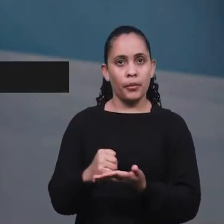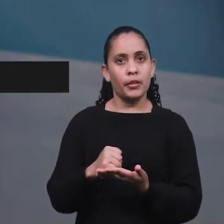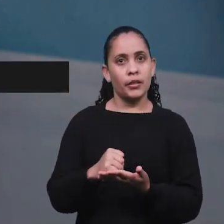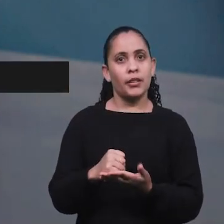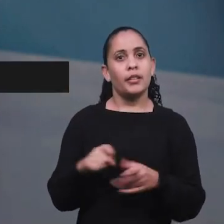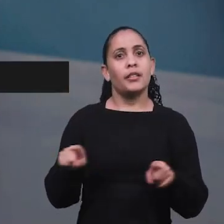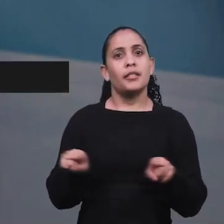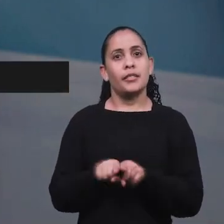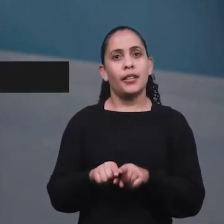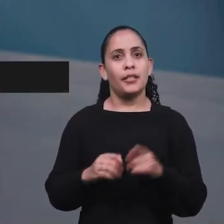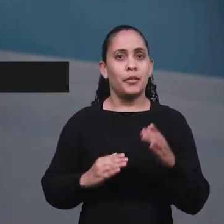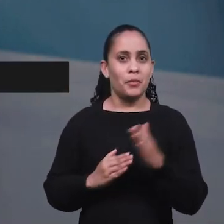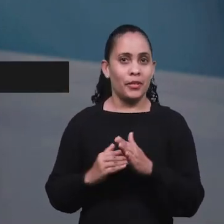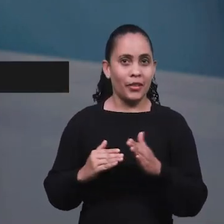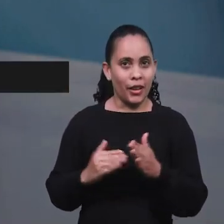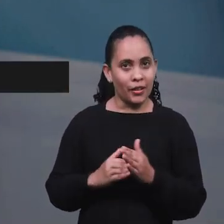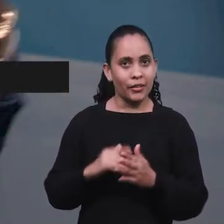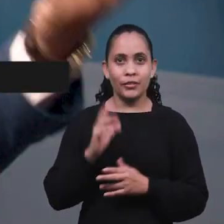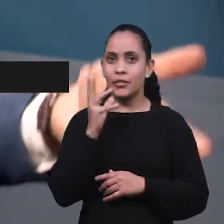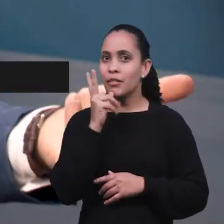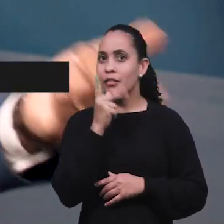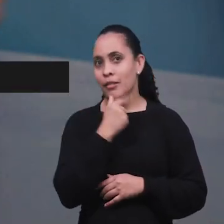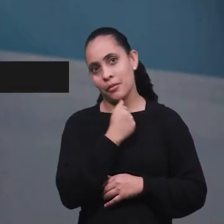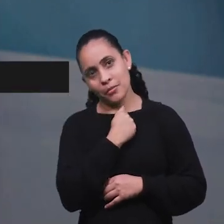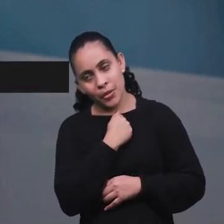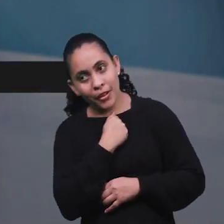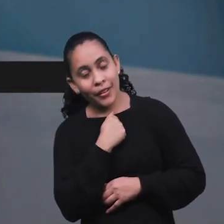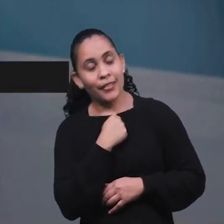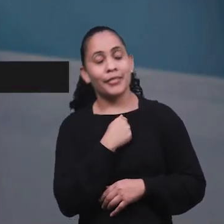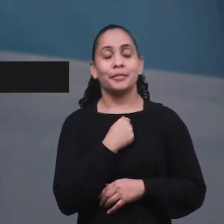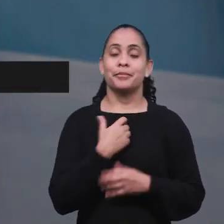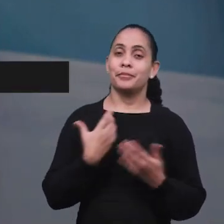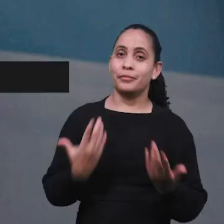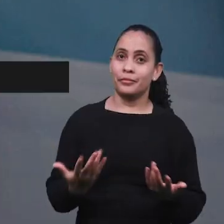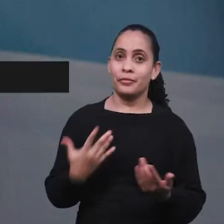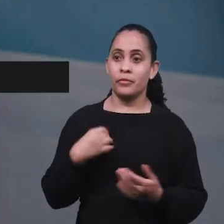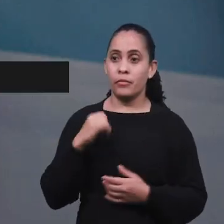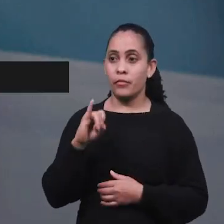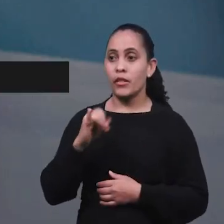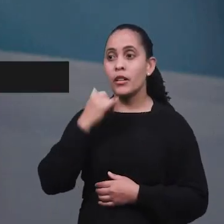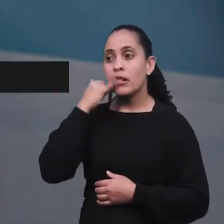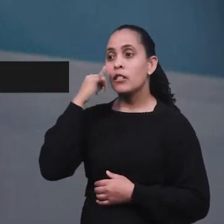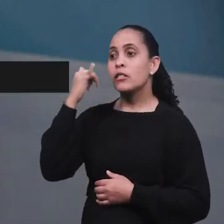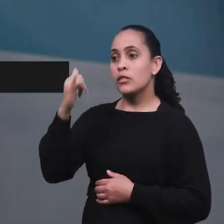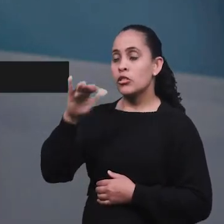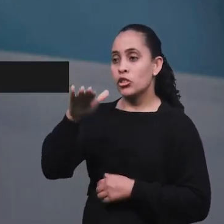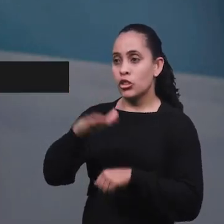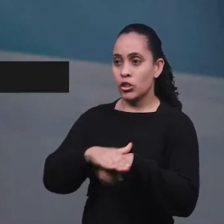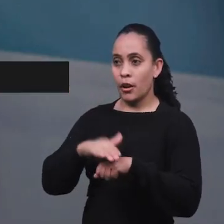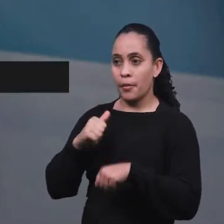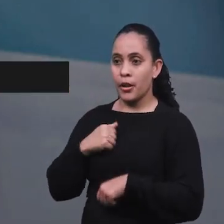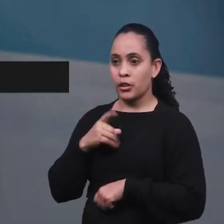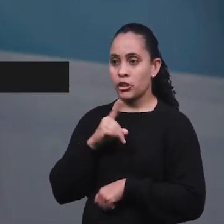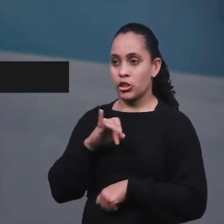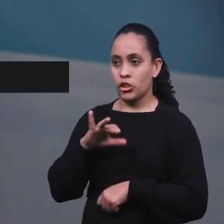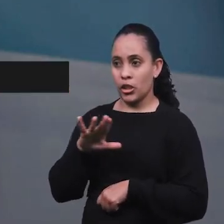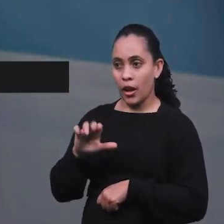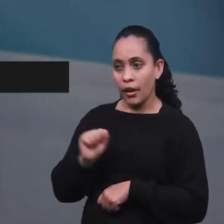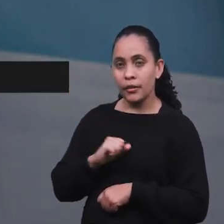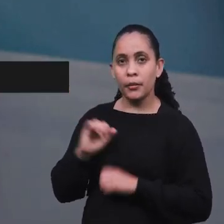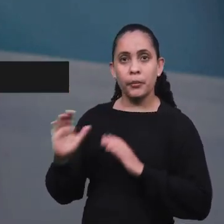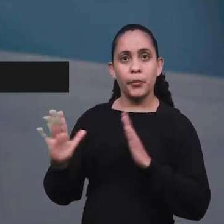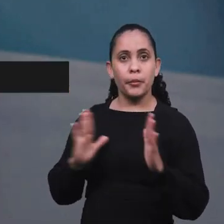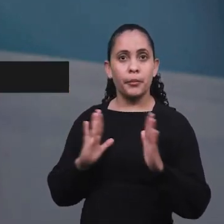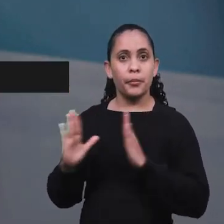auxílio-doença, só que ele tem limitadores, ele demora a sair. A seguradora não, você contrata a cobertura chamada de diária de